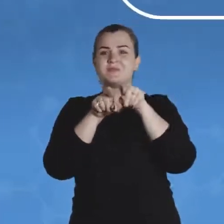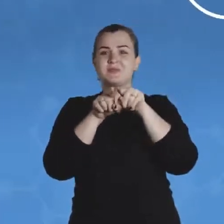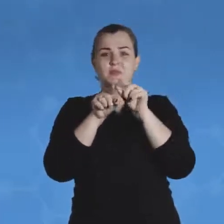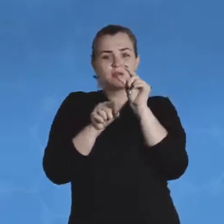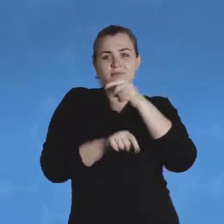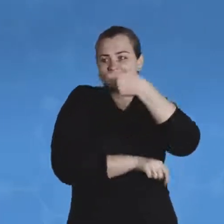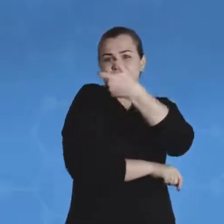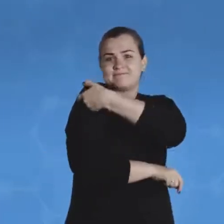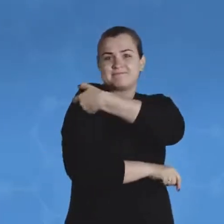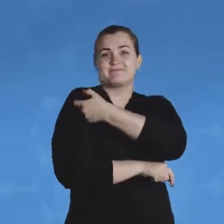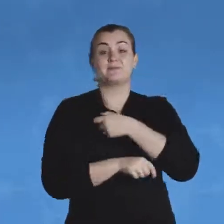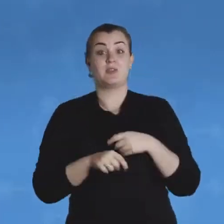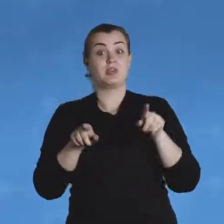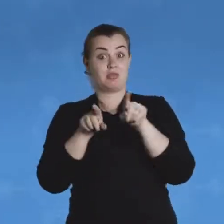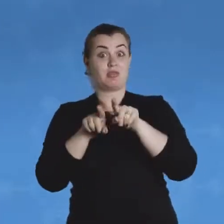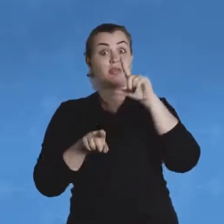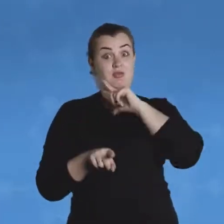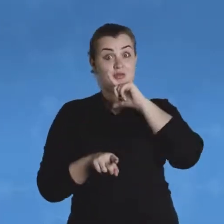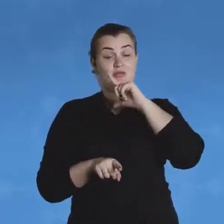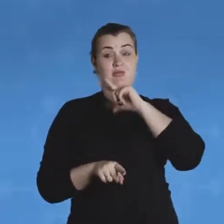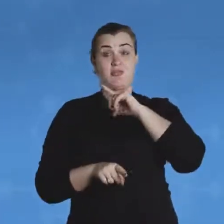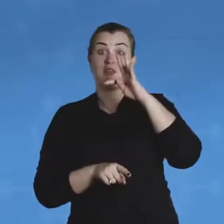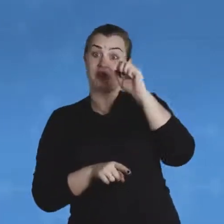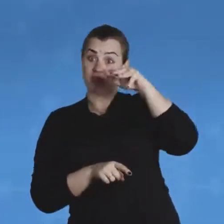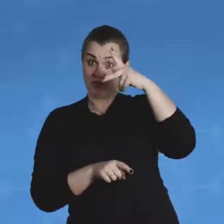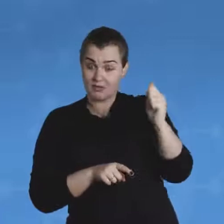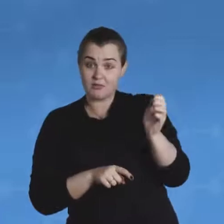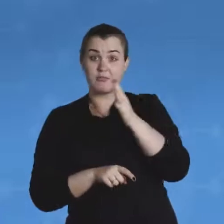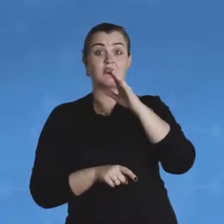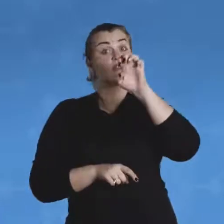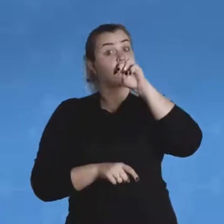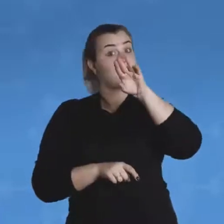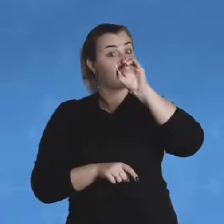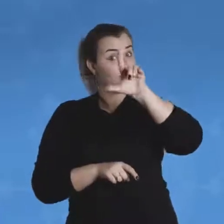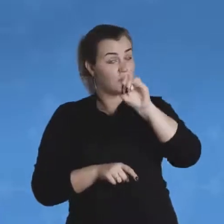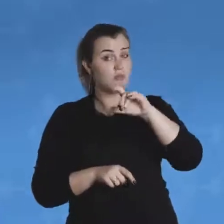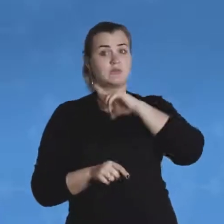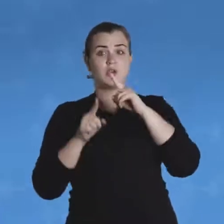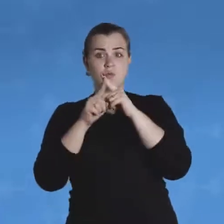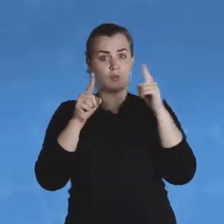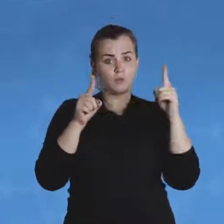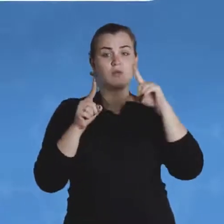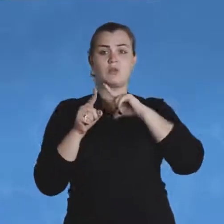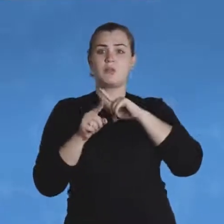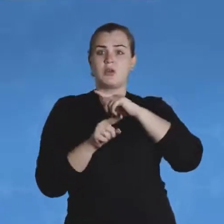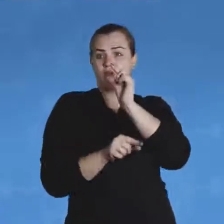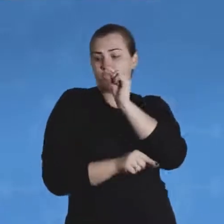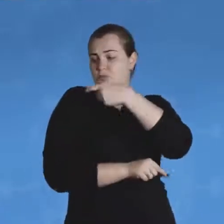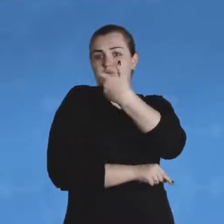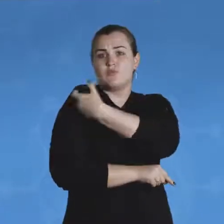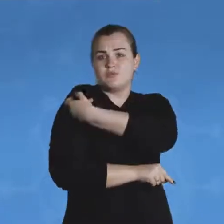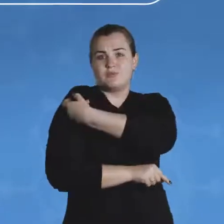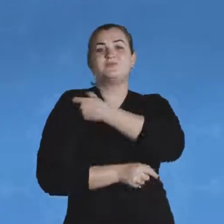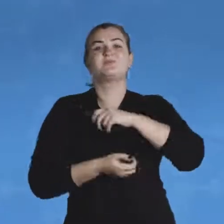seringa é composta pela tampa do êmbolo, o corpo da seringa, a agulha e a capa que protege